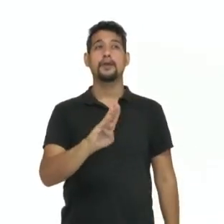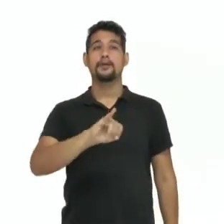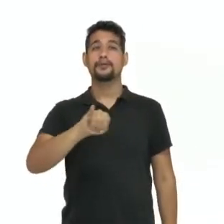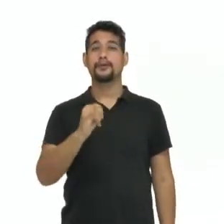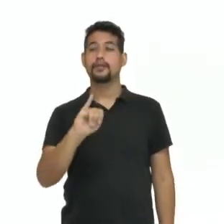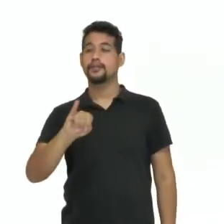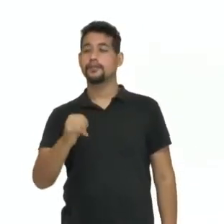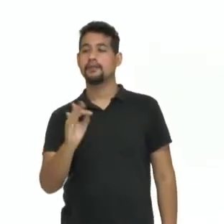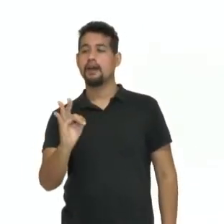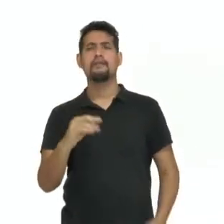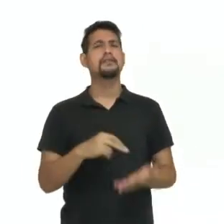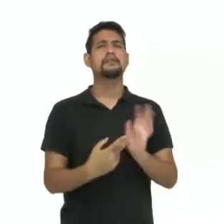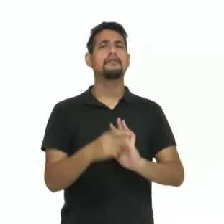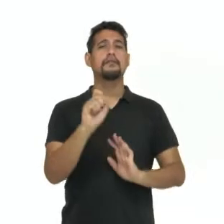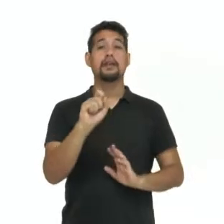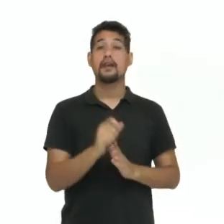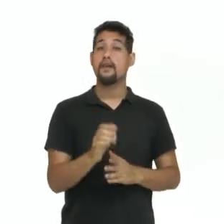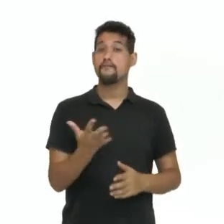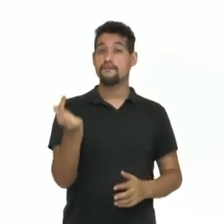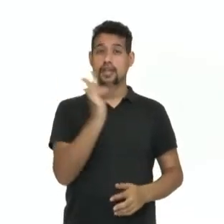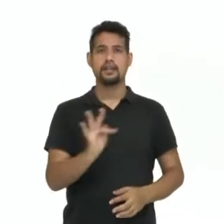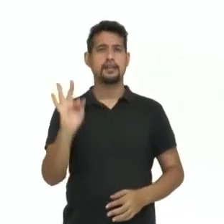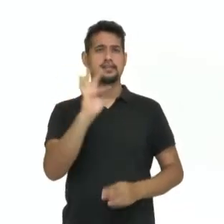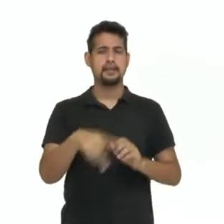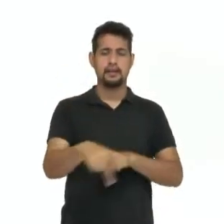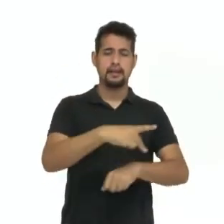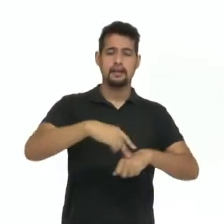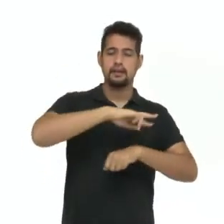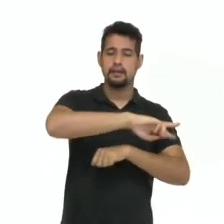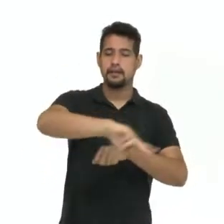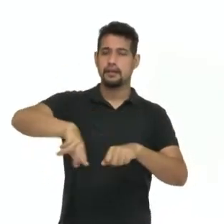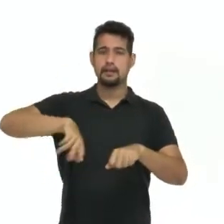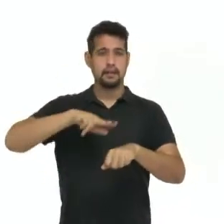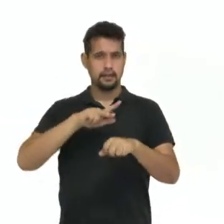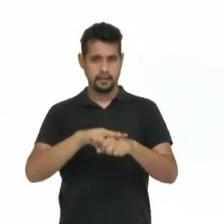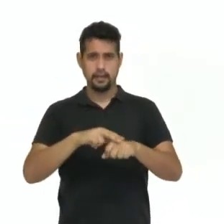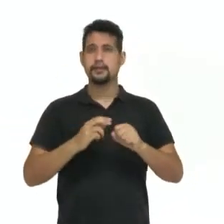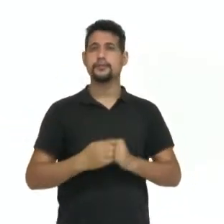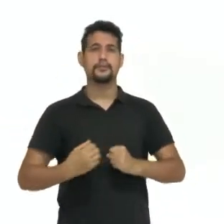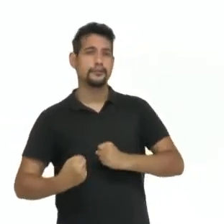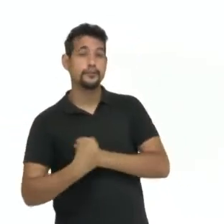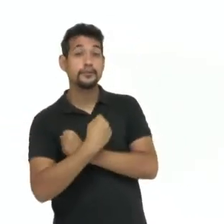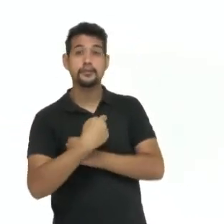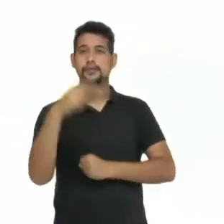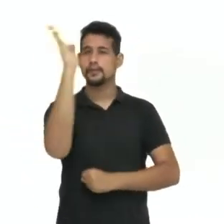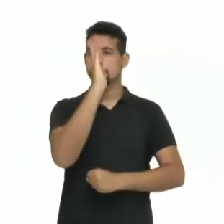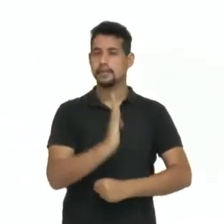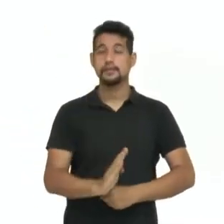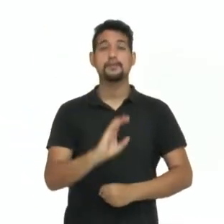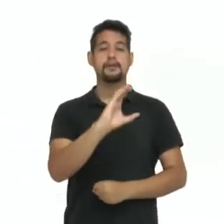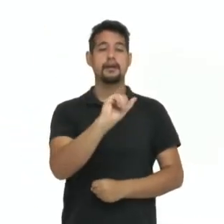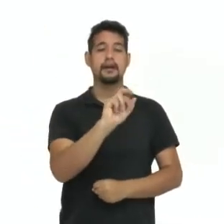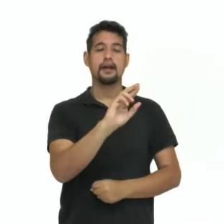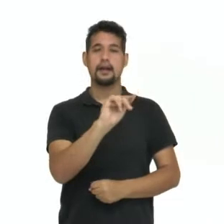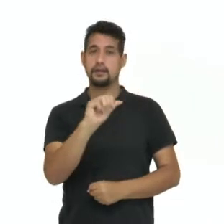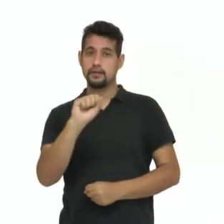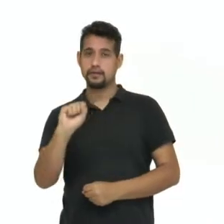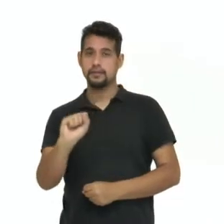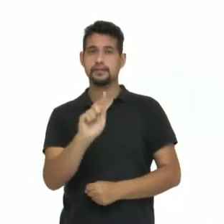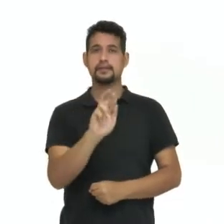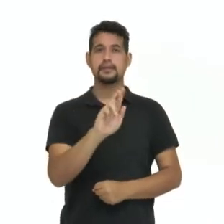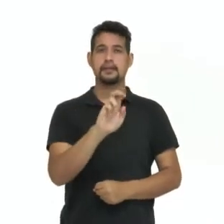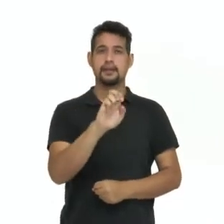IBJJF, que significa Federação Internacional de Jiu-Jitsu Brasileiro, por Carlos Gracie